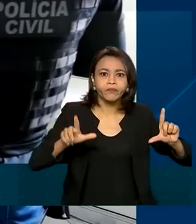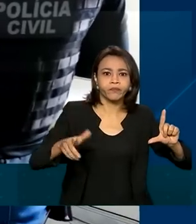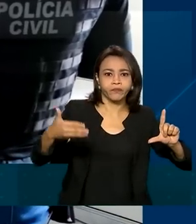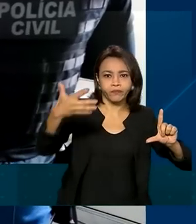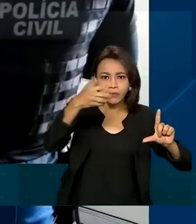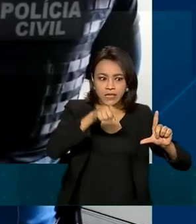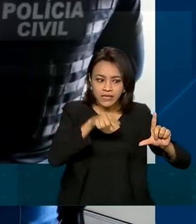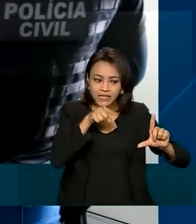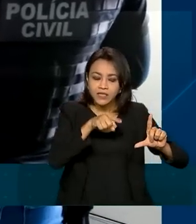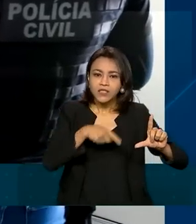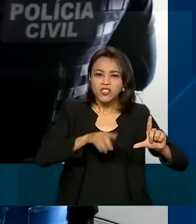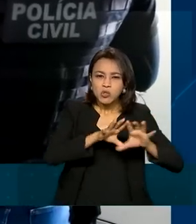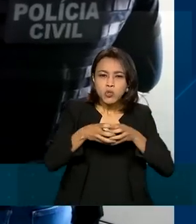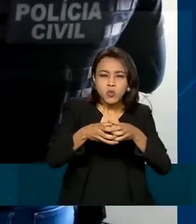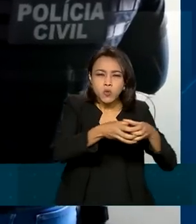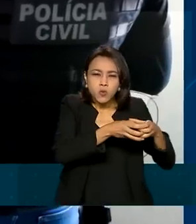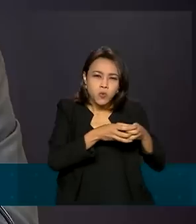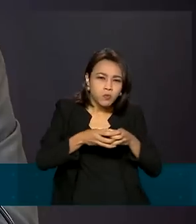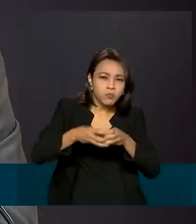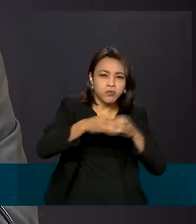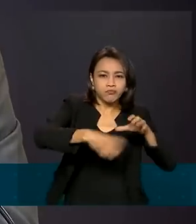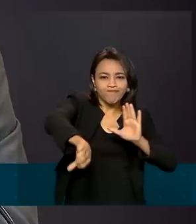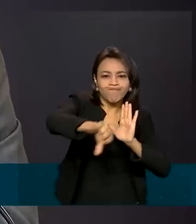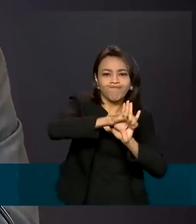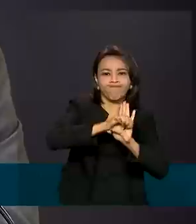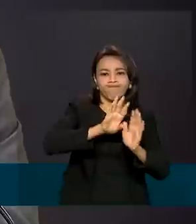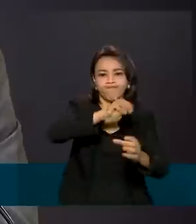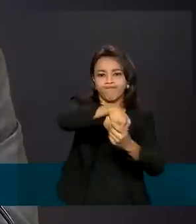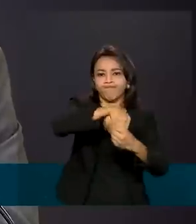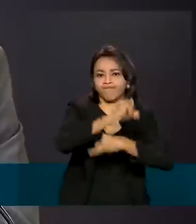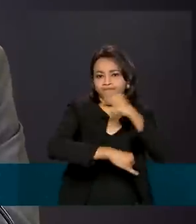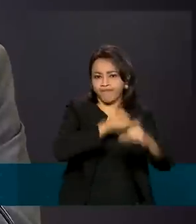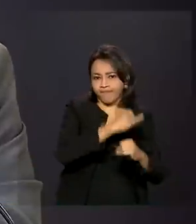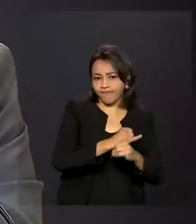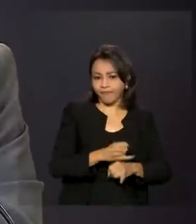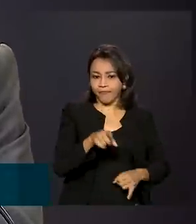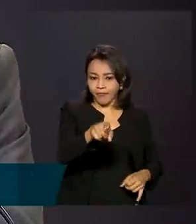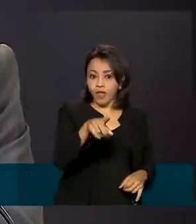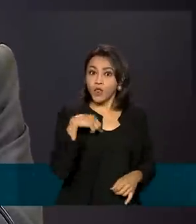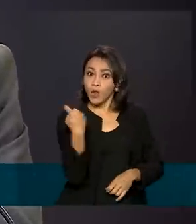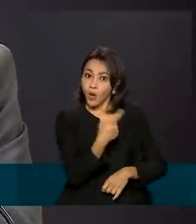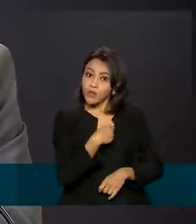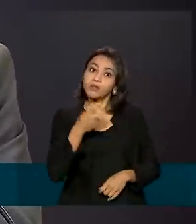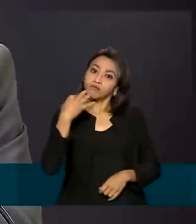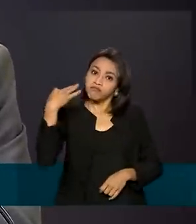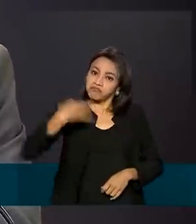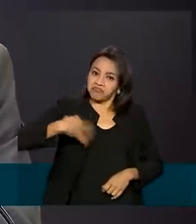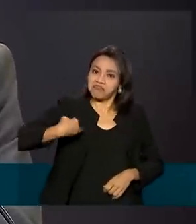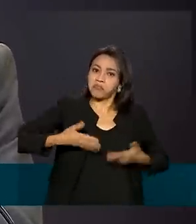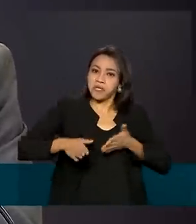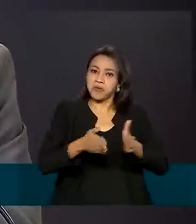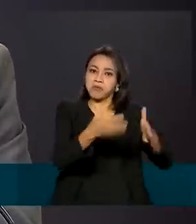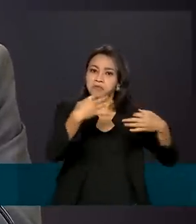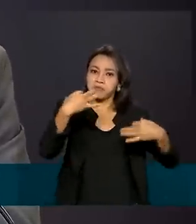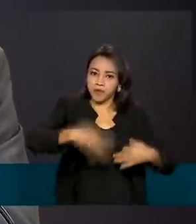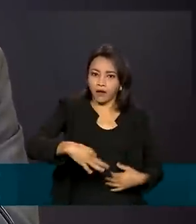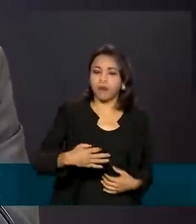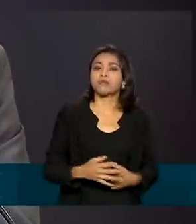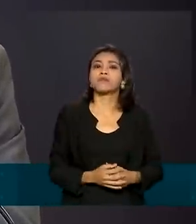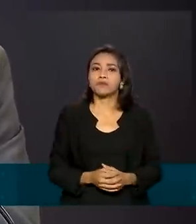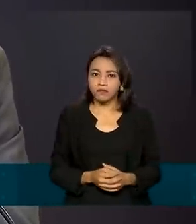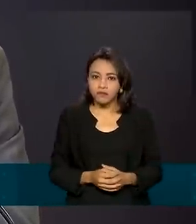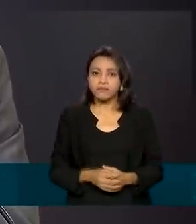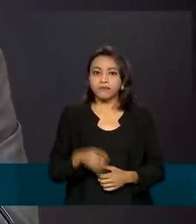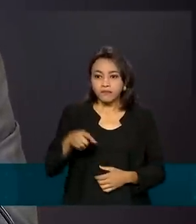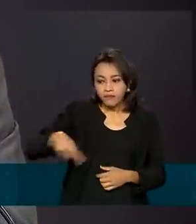alvo de quadrilha cibernéticas nós estamos no caminho certo um pano cenários Então ligou para o meu